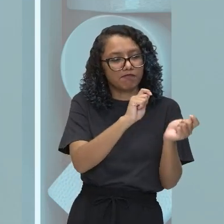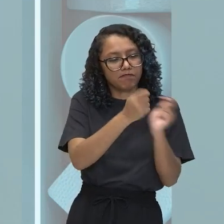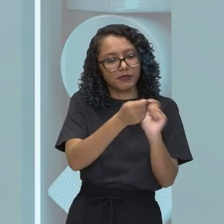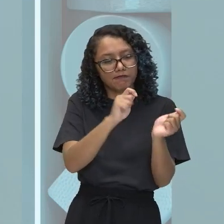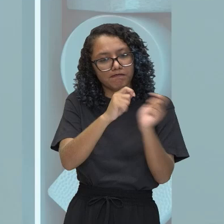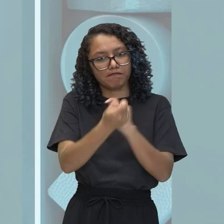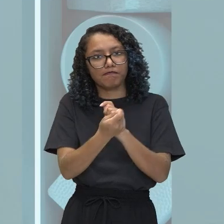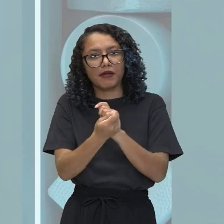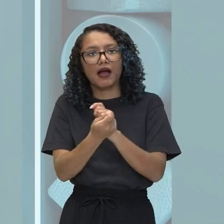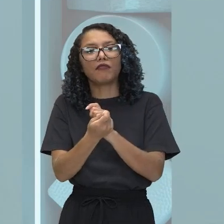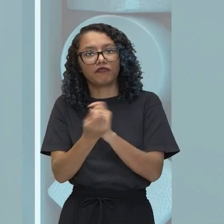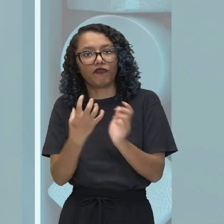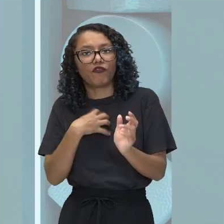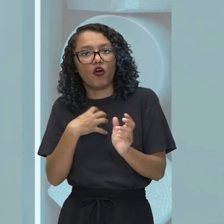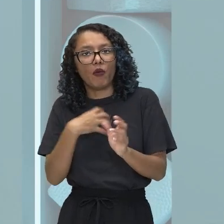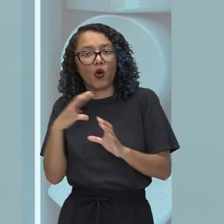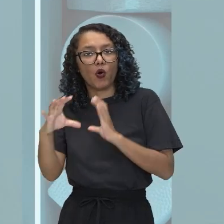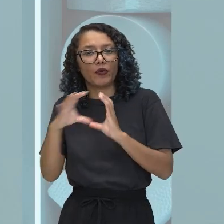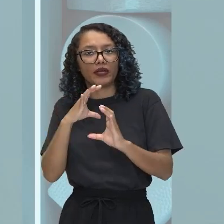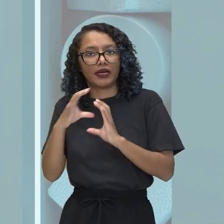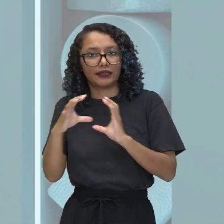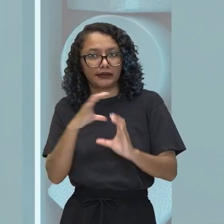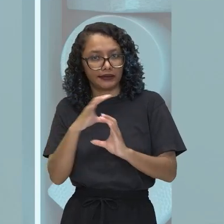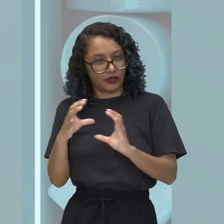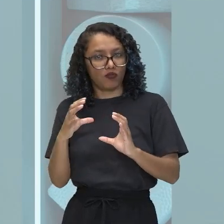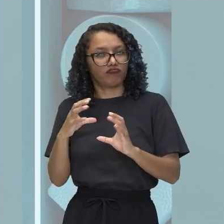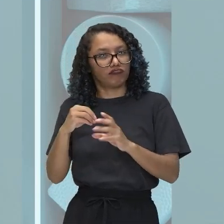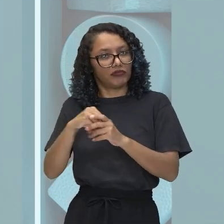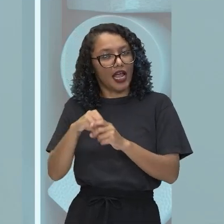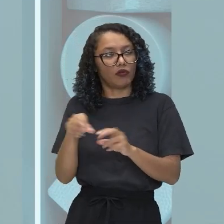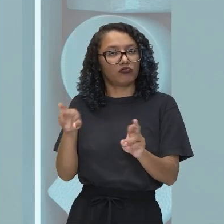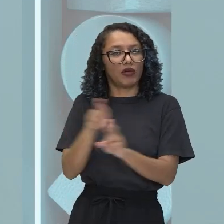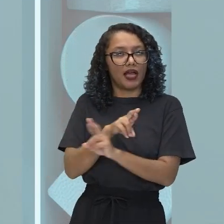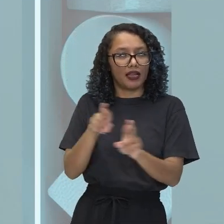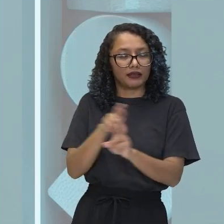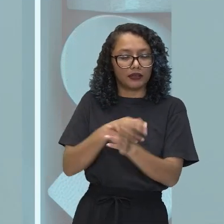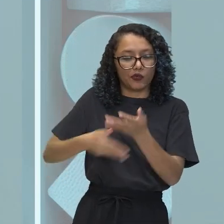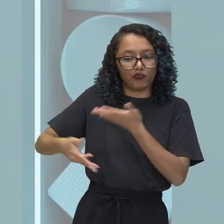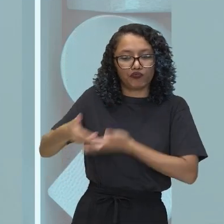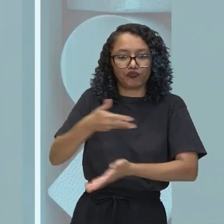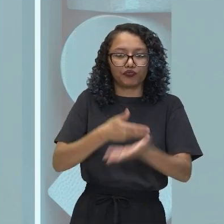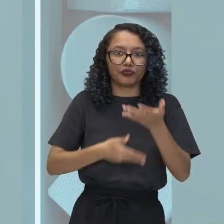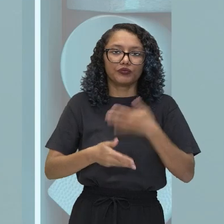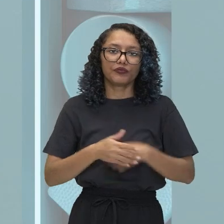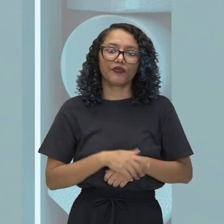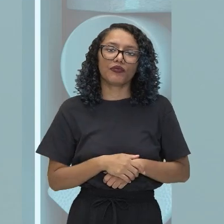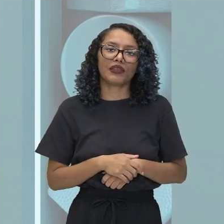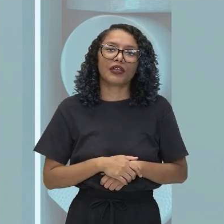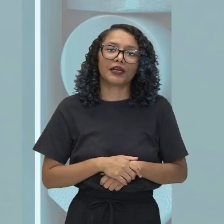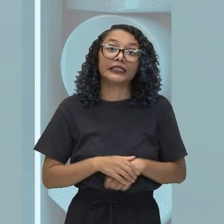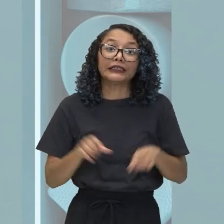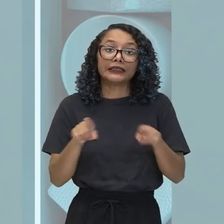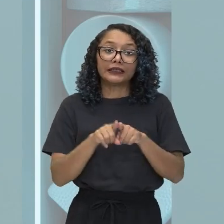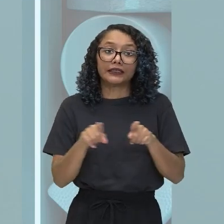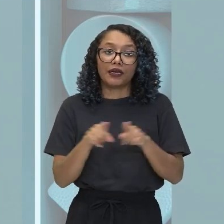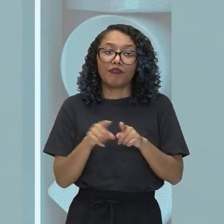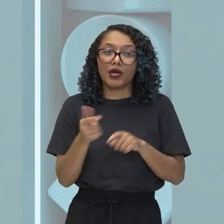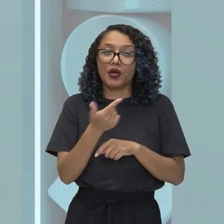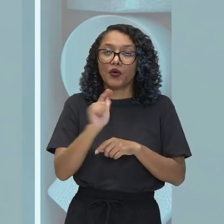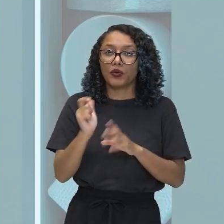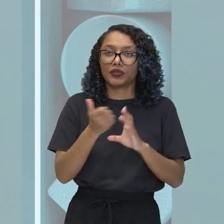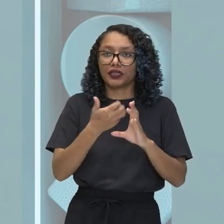suas relações. Vamos percebendo, quando falamos do corpo, vamos perceber também a imposição do